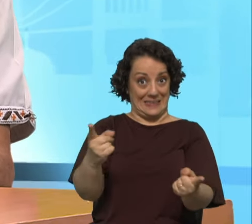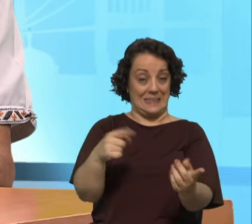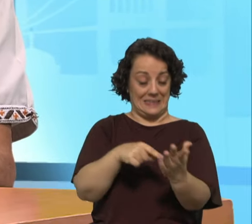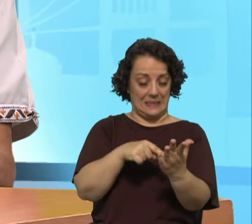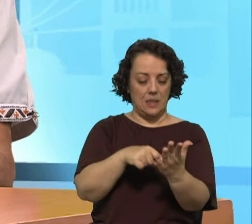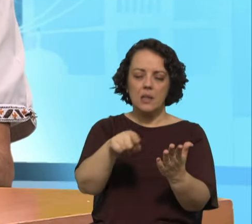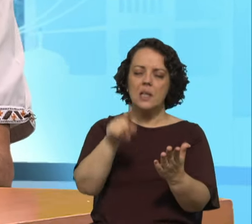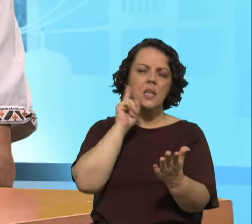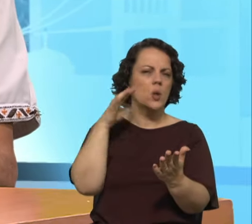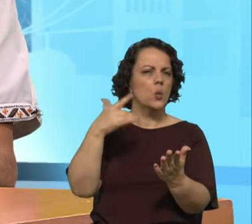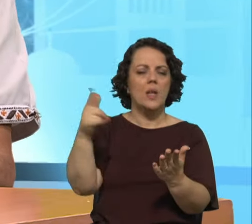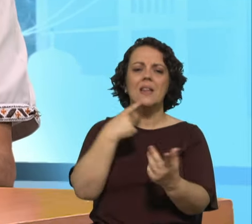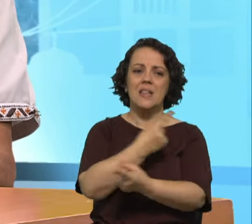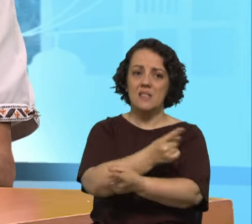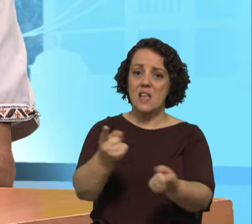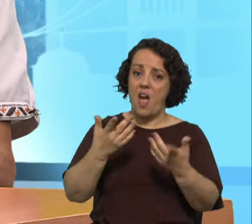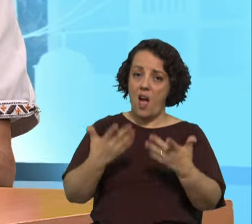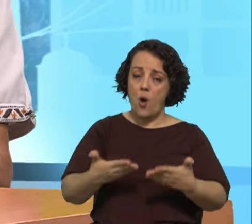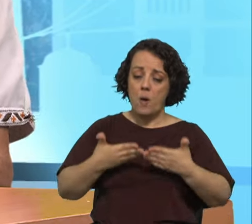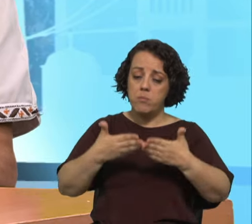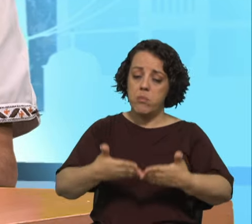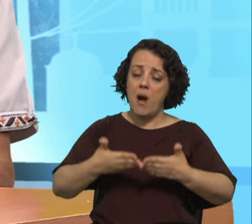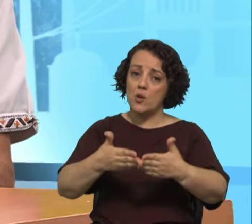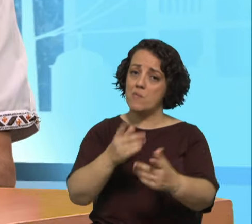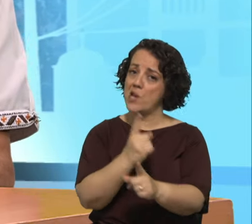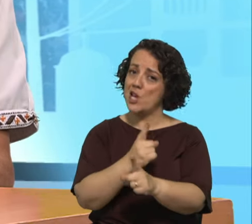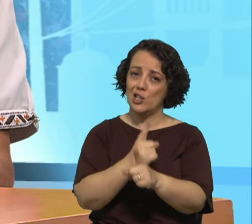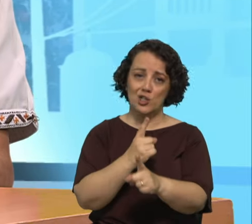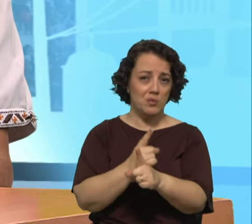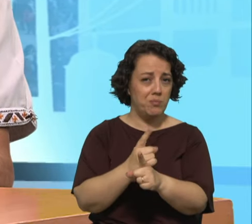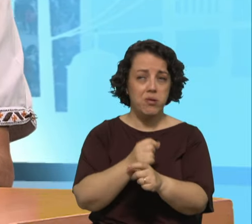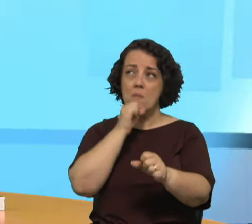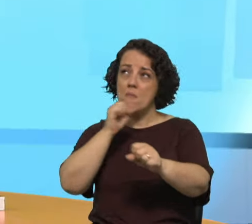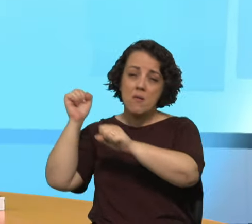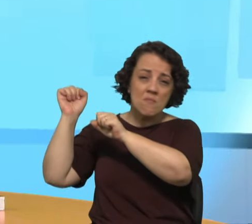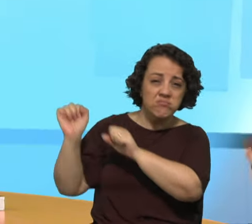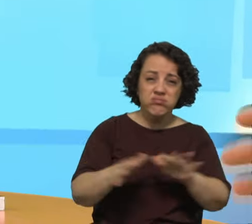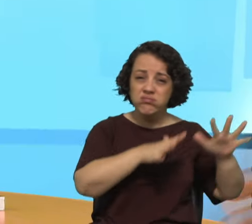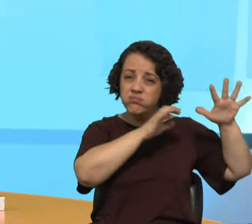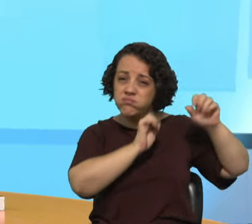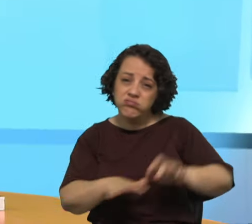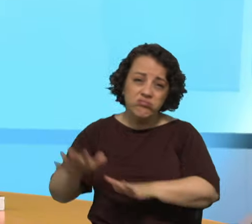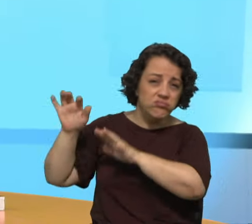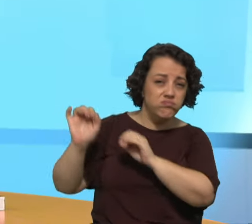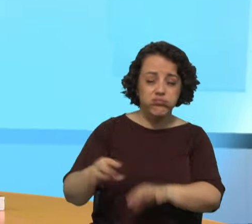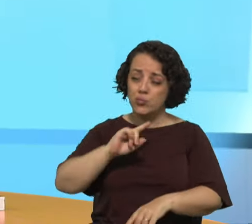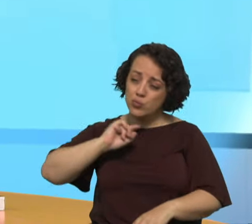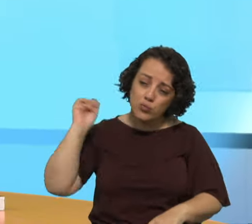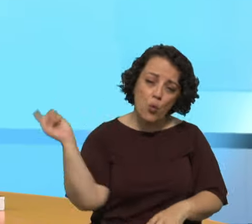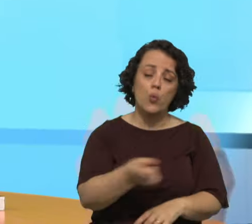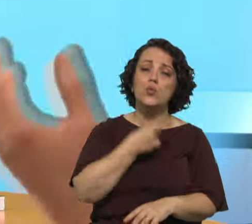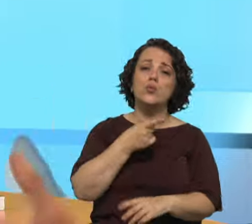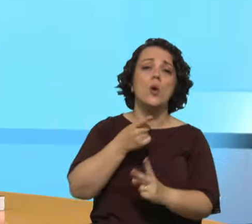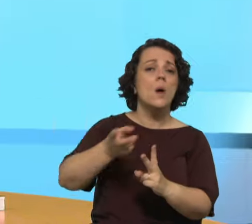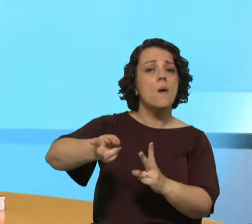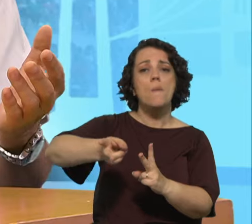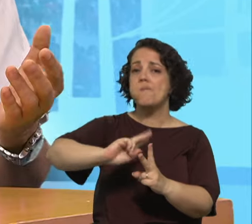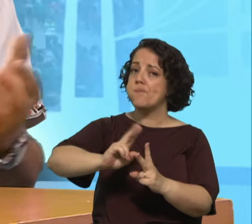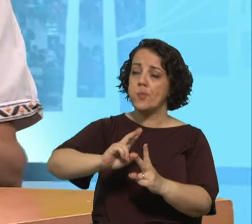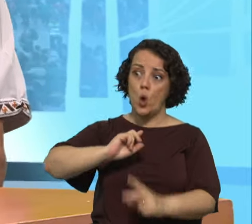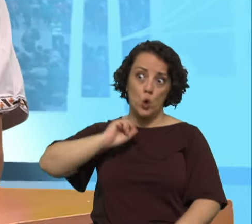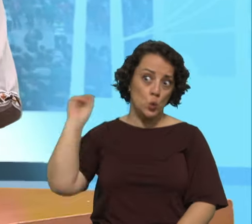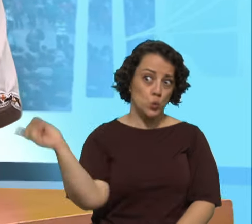dizia estamos na mesma barca a enfrentar as mesmas tempestades e ou nos afogamos todos ou nos salvamos